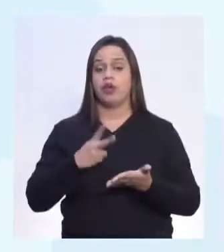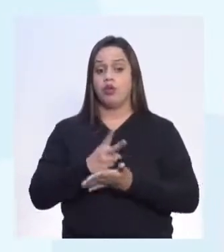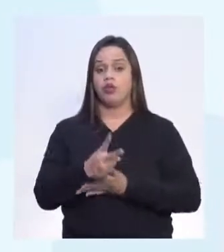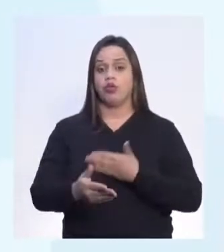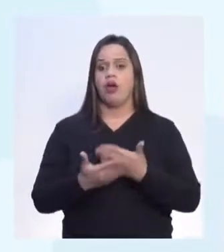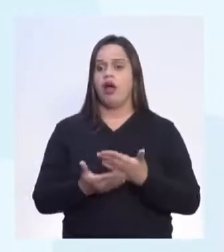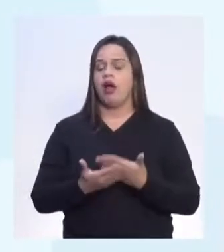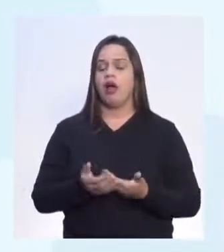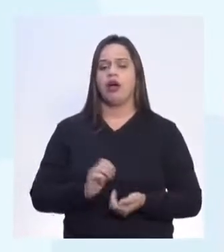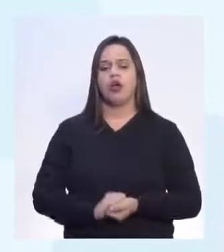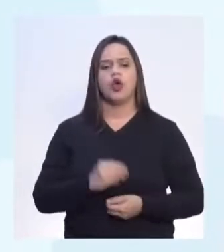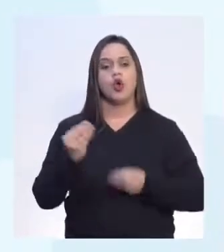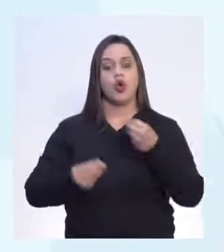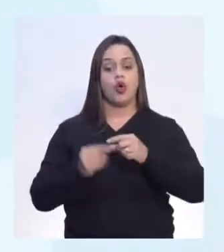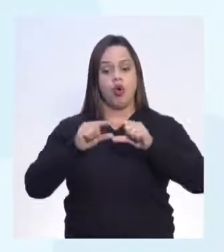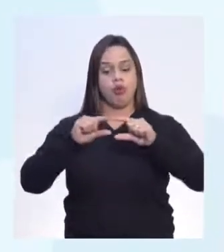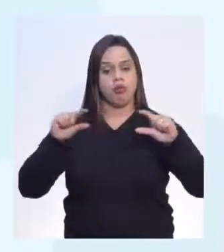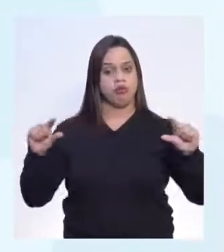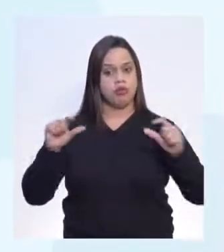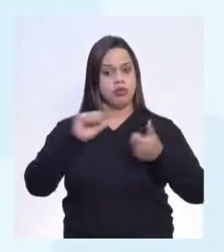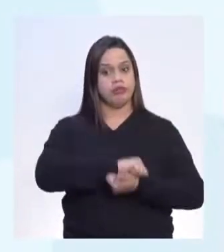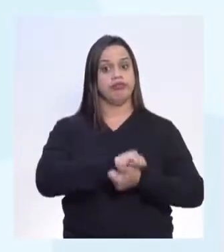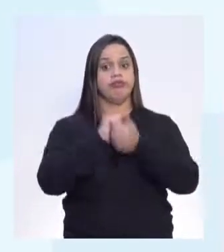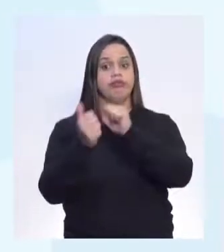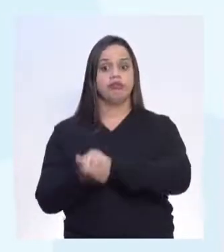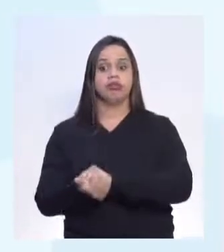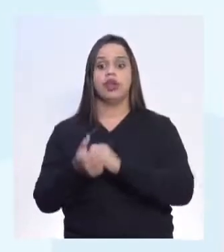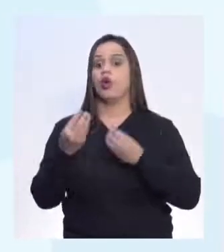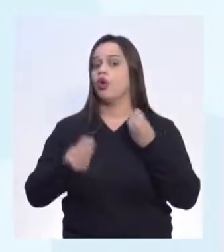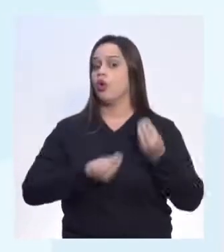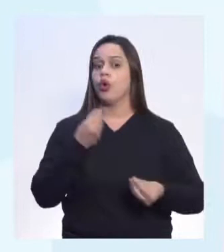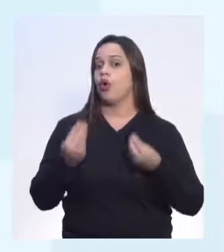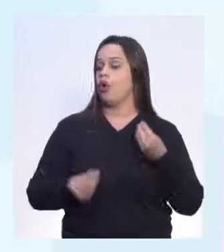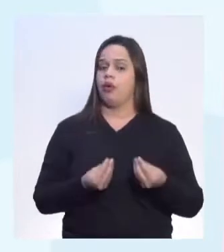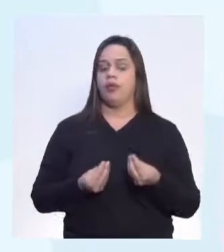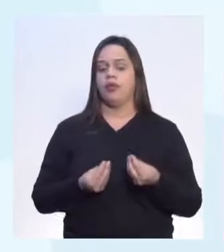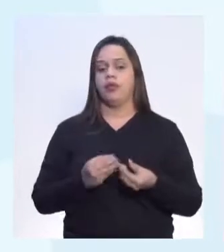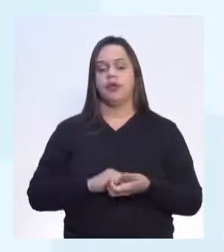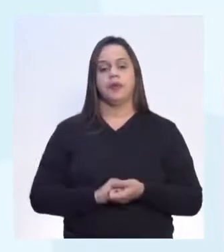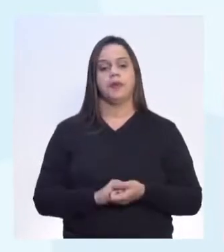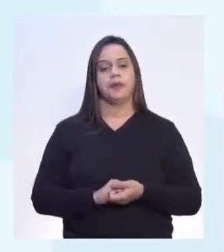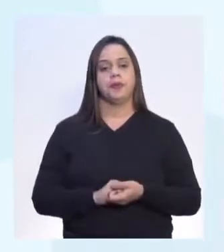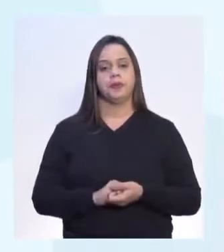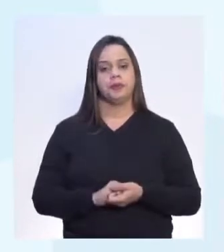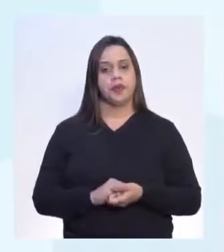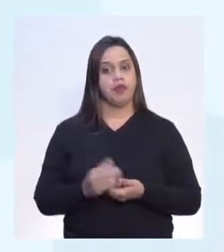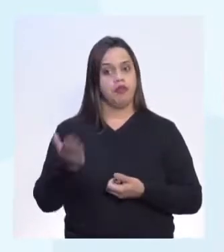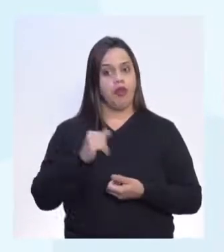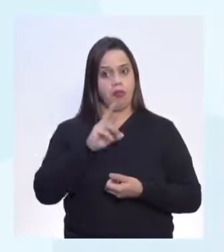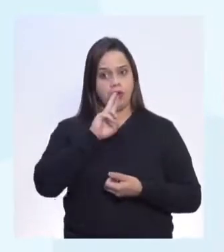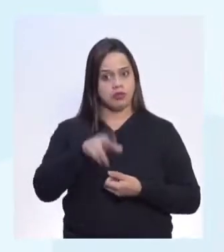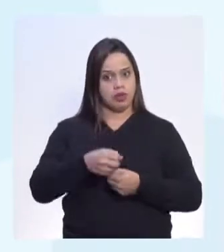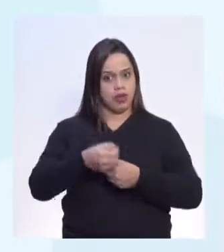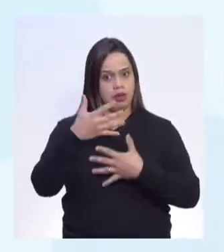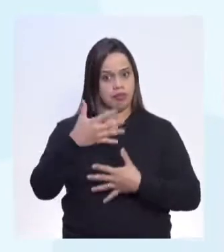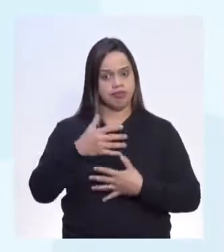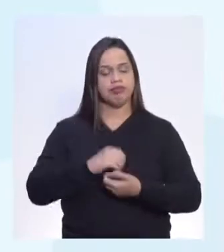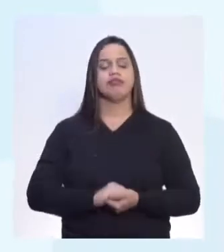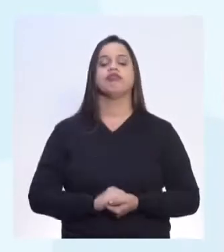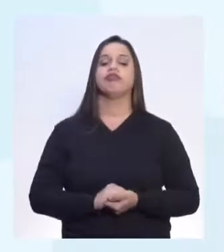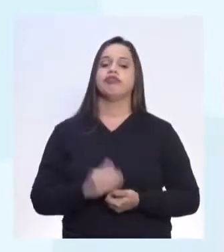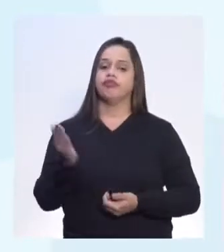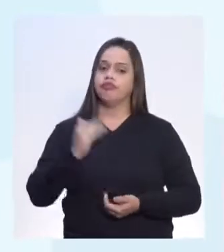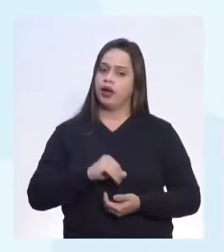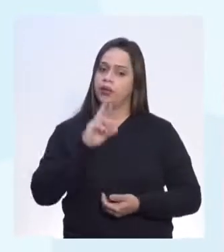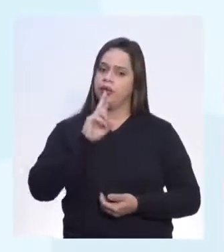lá, como é gente. que ficaria esse? Como é que ficaria? Bora lá. Bora